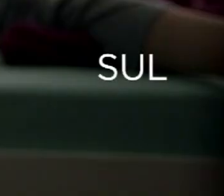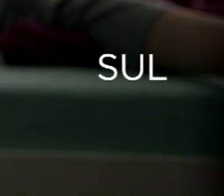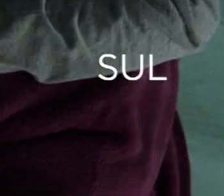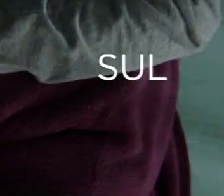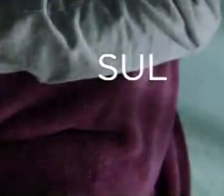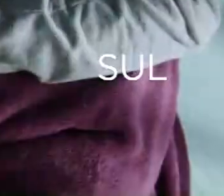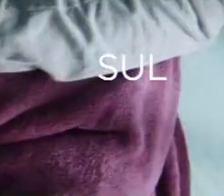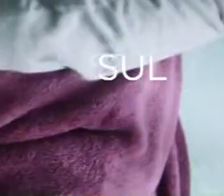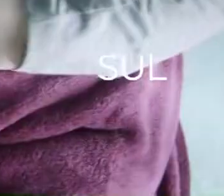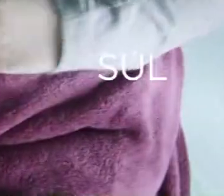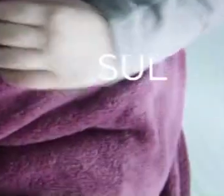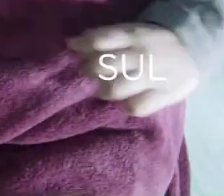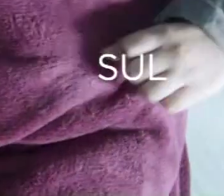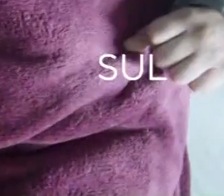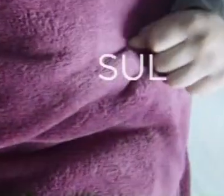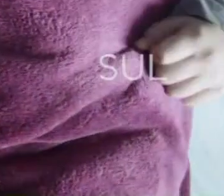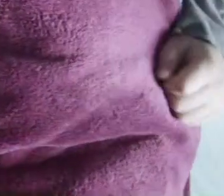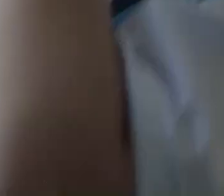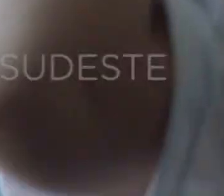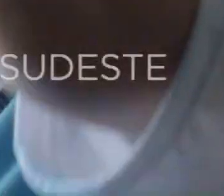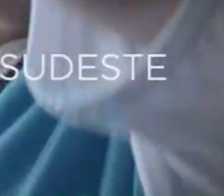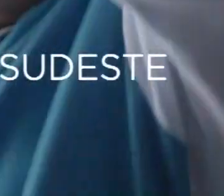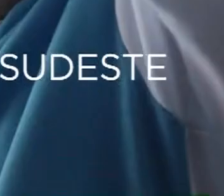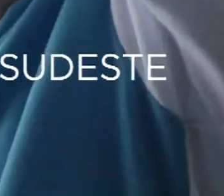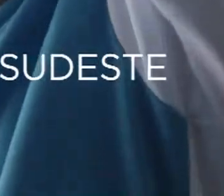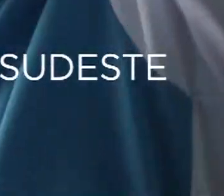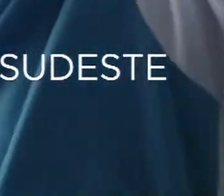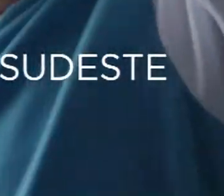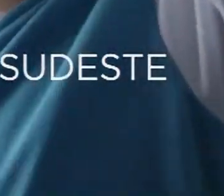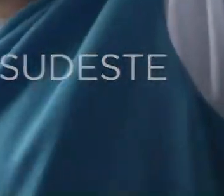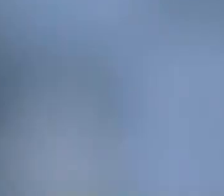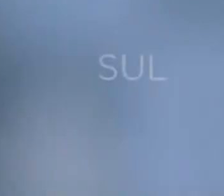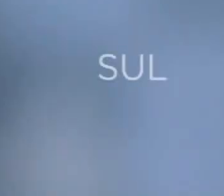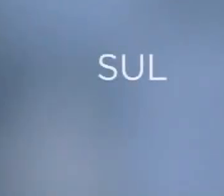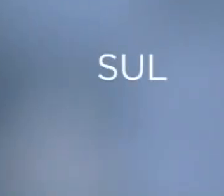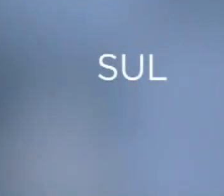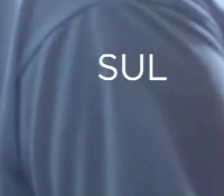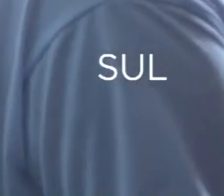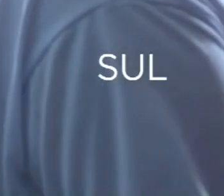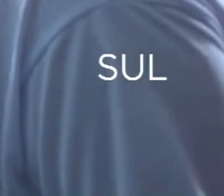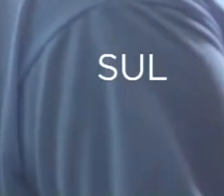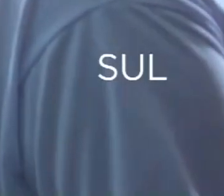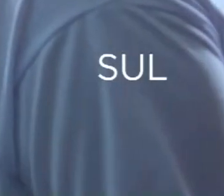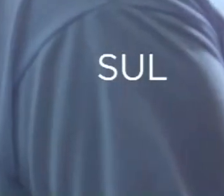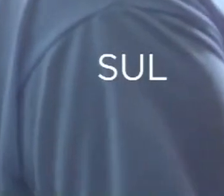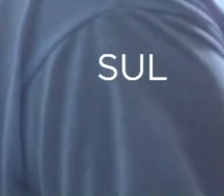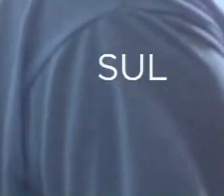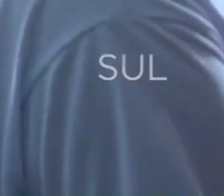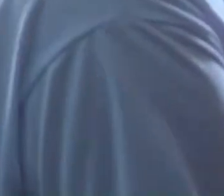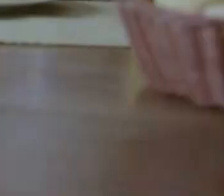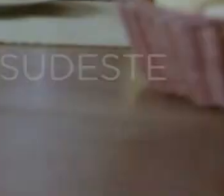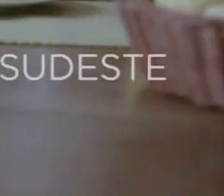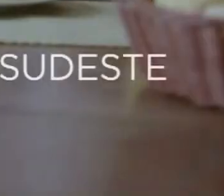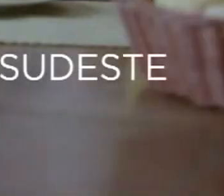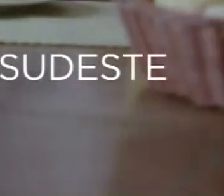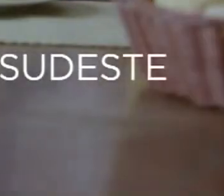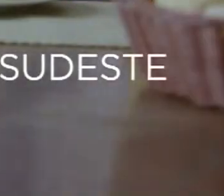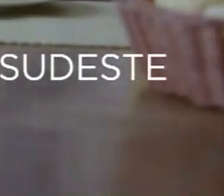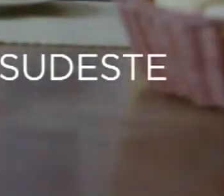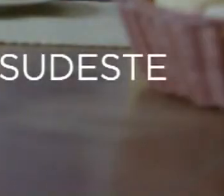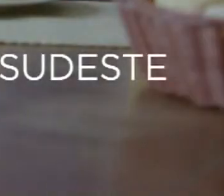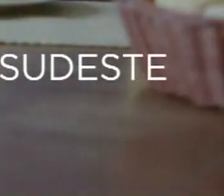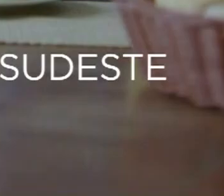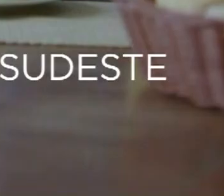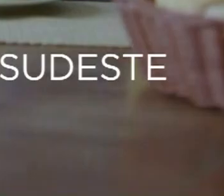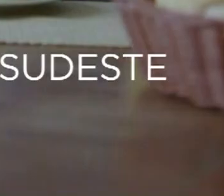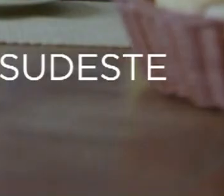O Brasil terá pela primeira vez uma Base Nacional Comum Curricular. O documento é democrático e respeita as